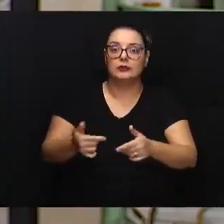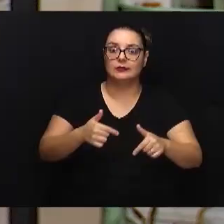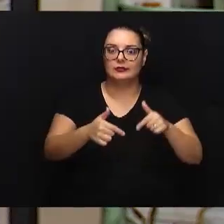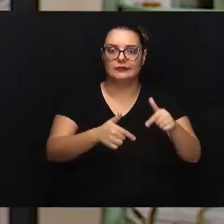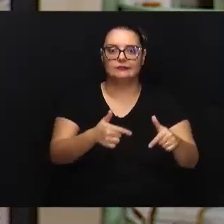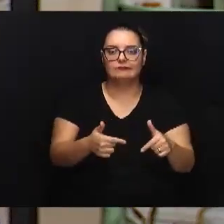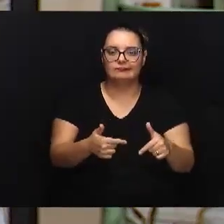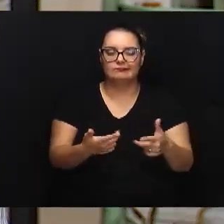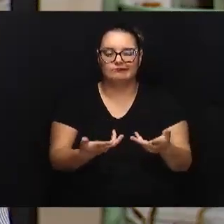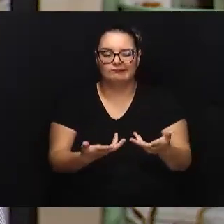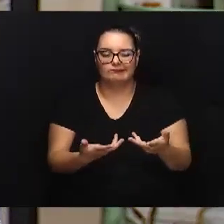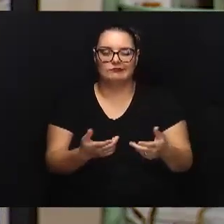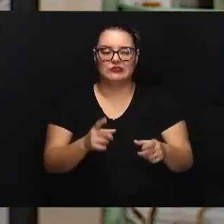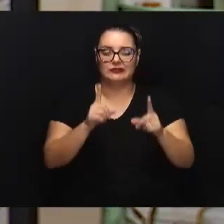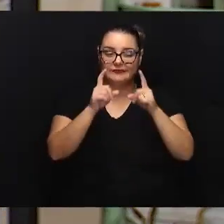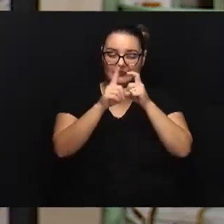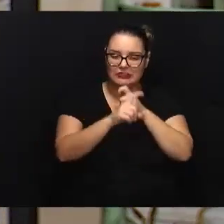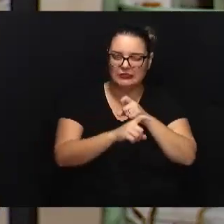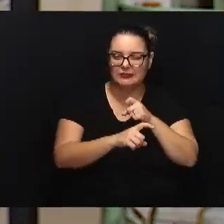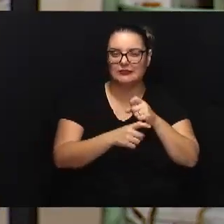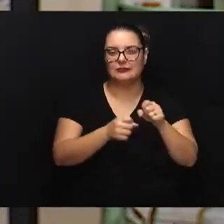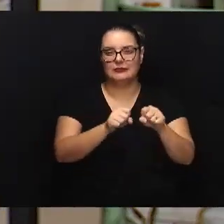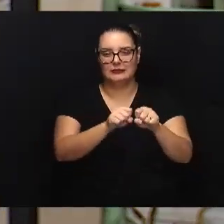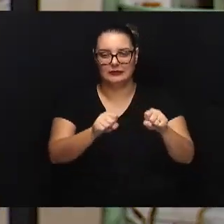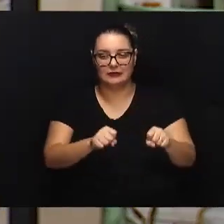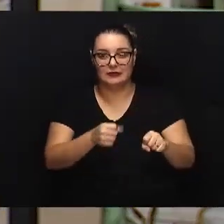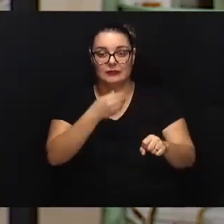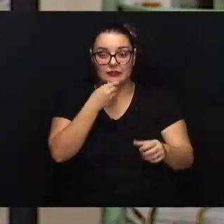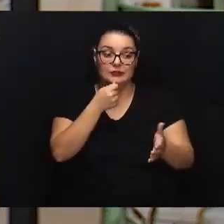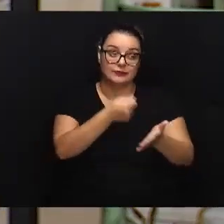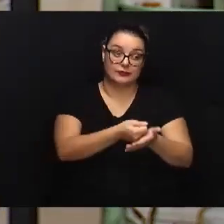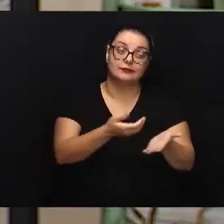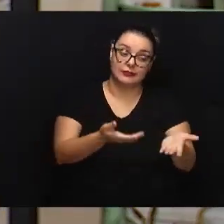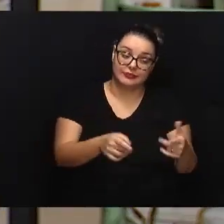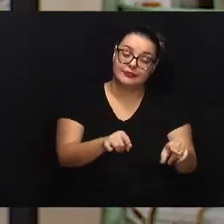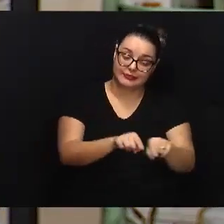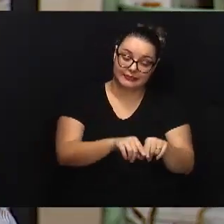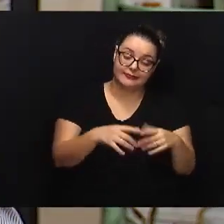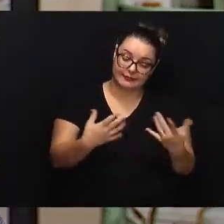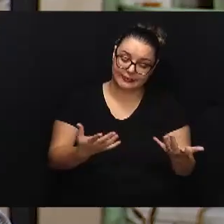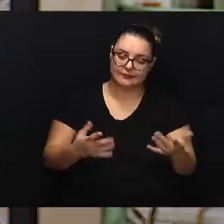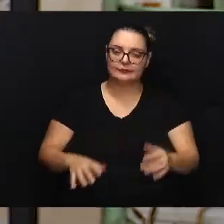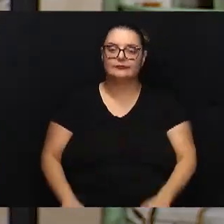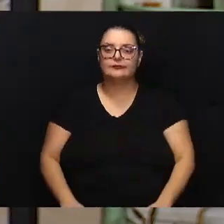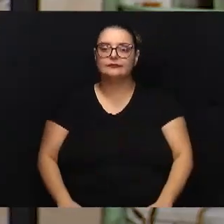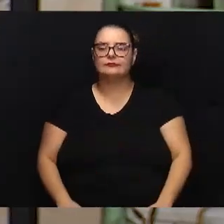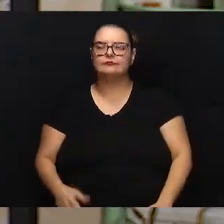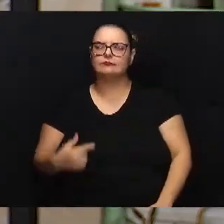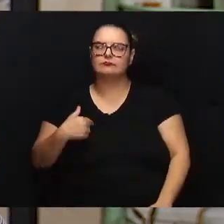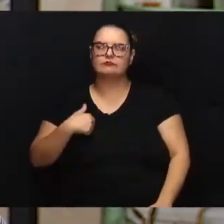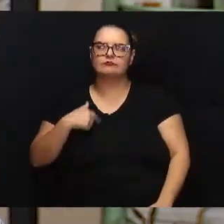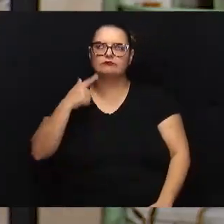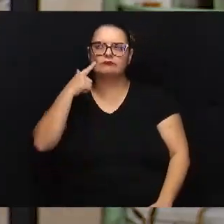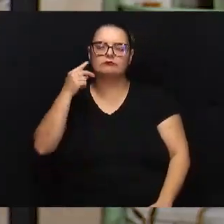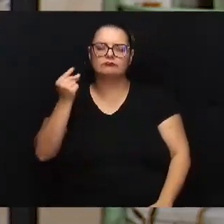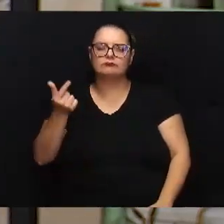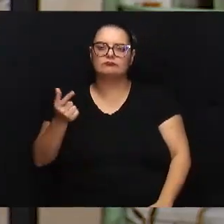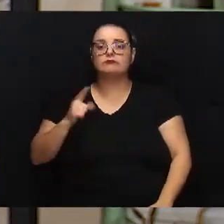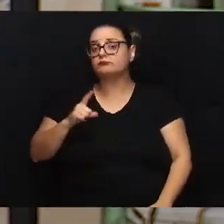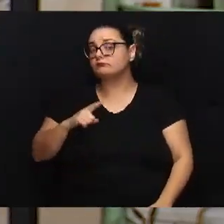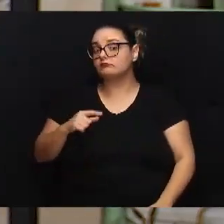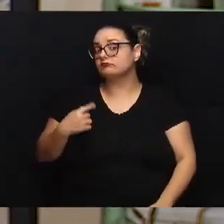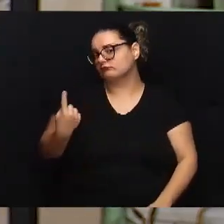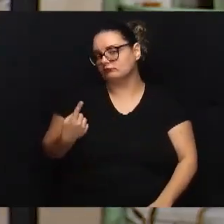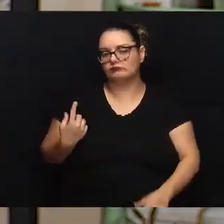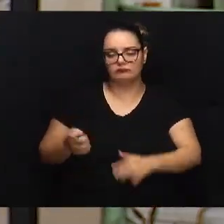muito duro, muito masculinizado, né? Foi aí que eu falei, não, eu vou ter alguma coisa. Nesse momento eu